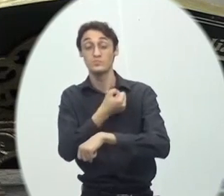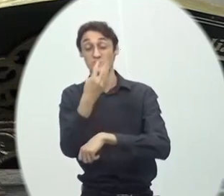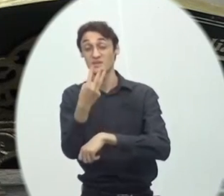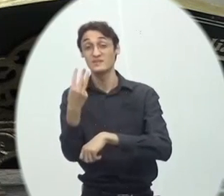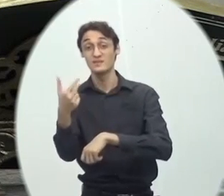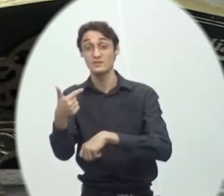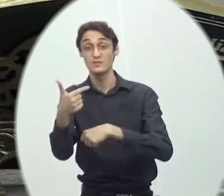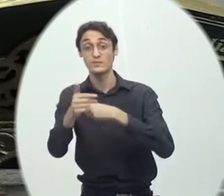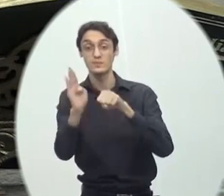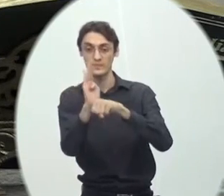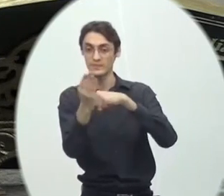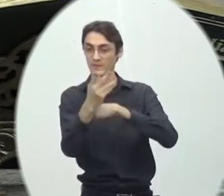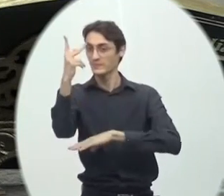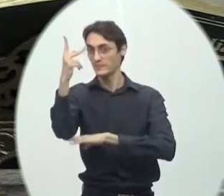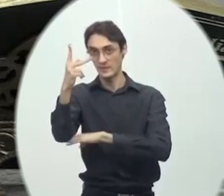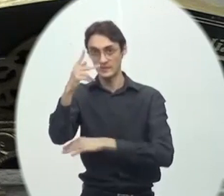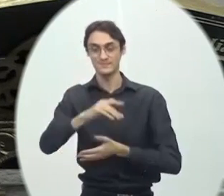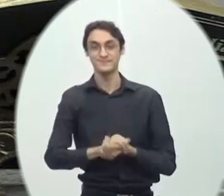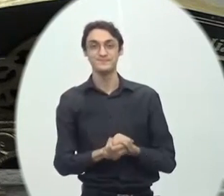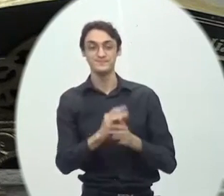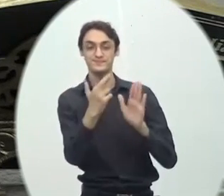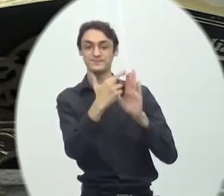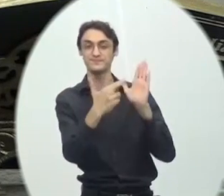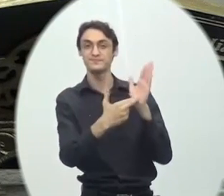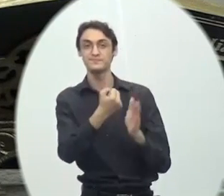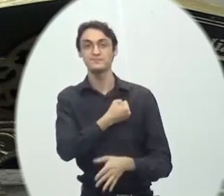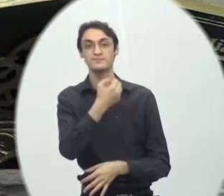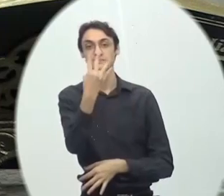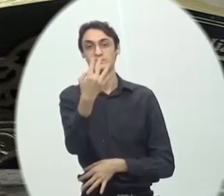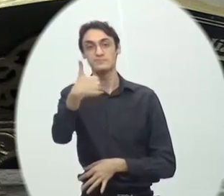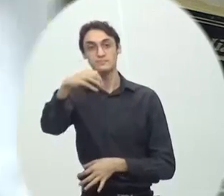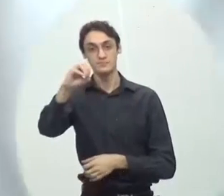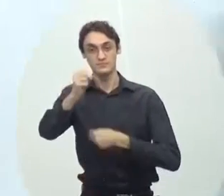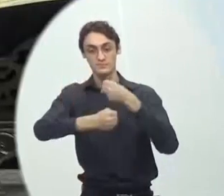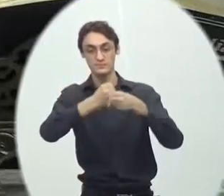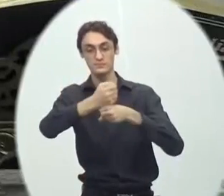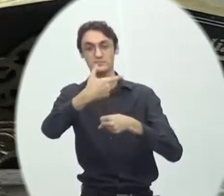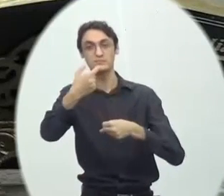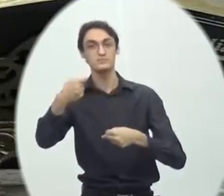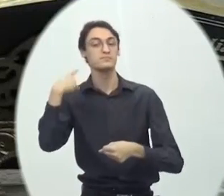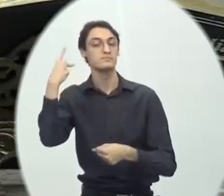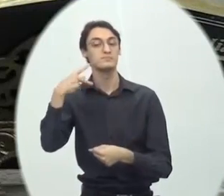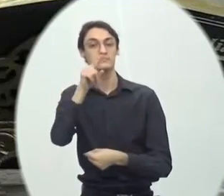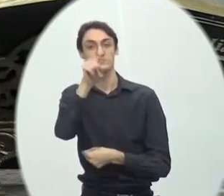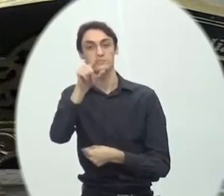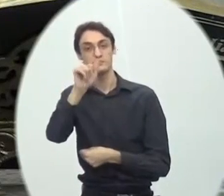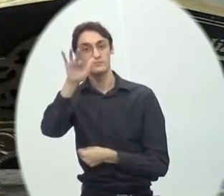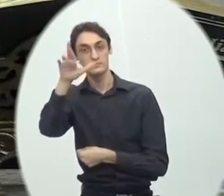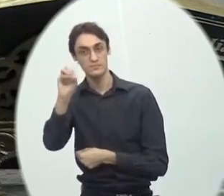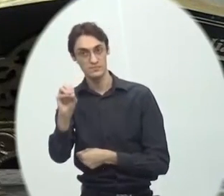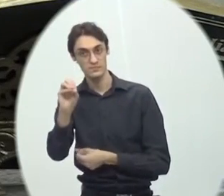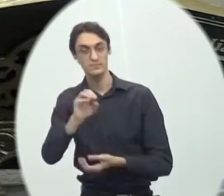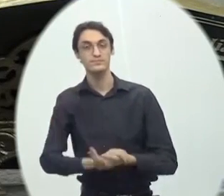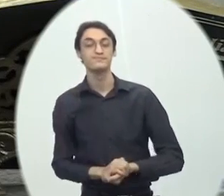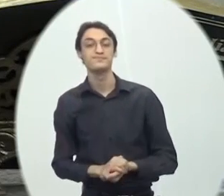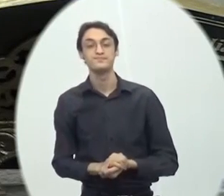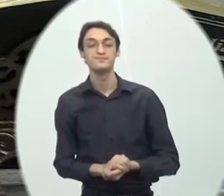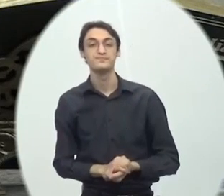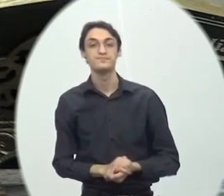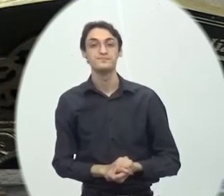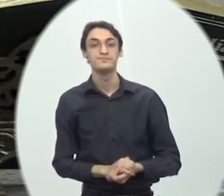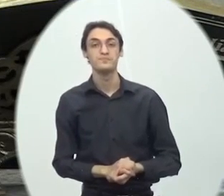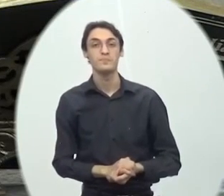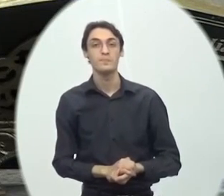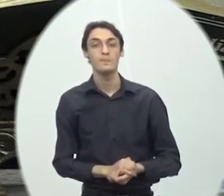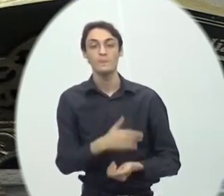bairro Pinheirinho. Requerimento 410/2020, autor Zário Casagrande. Envia expediente ao